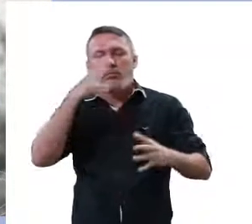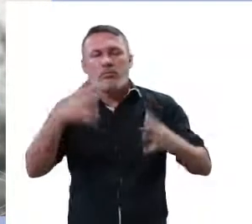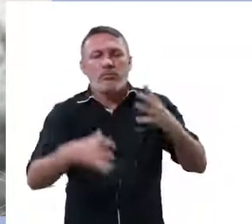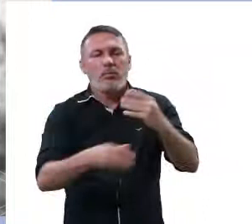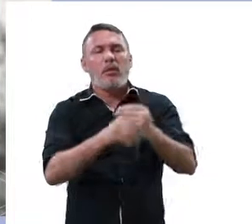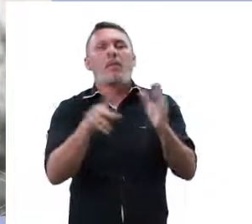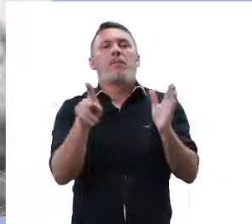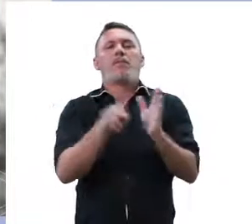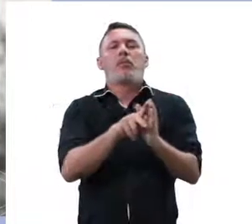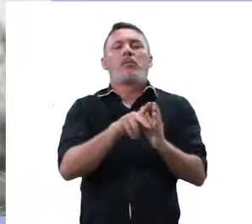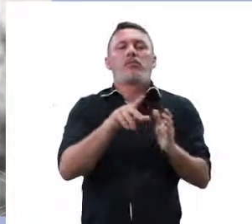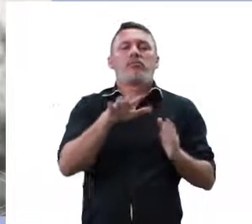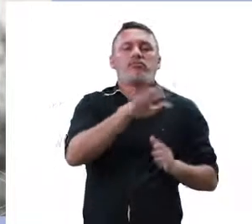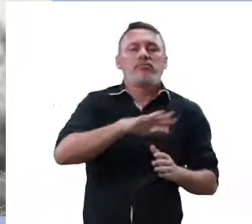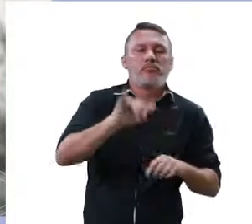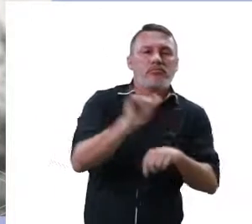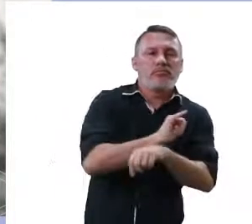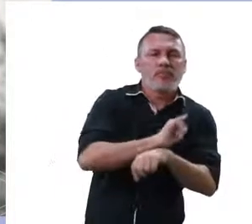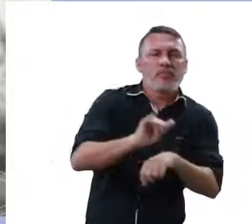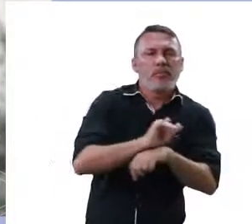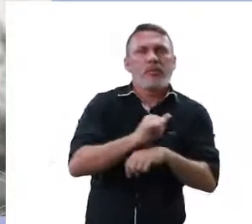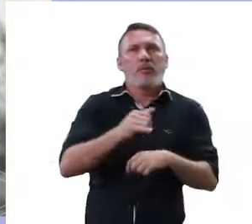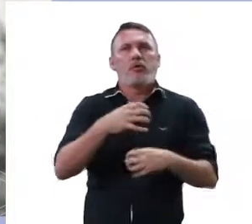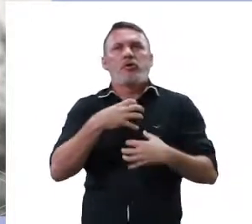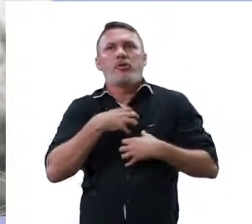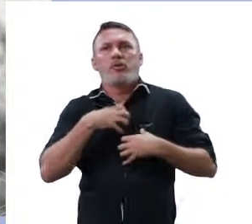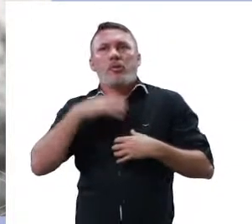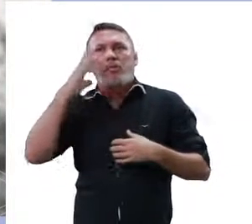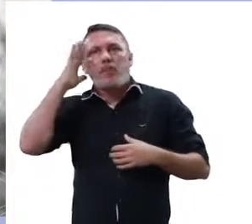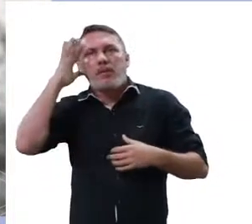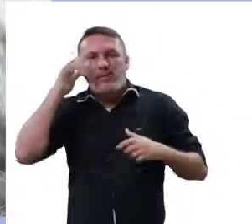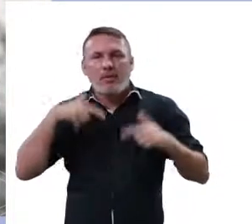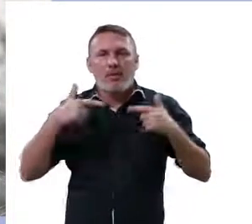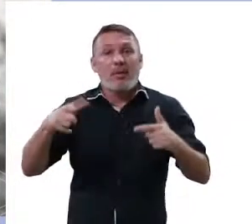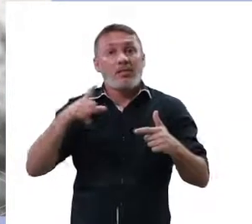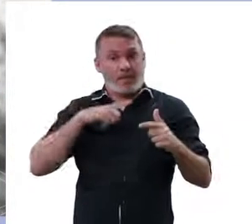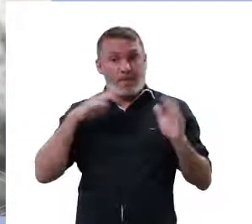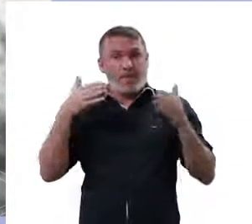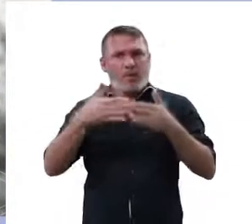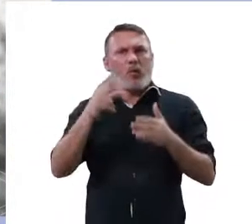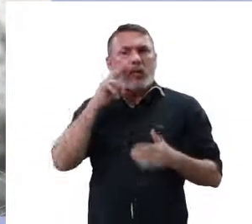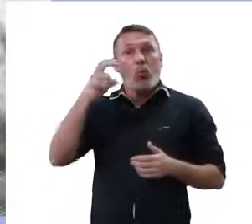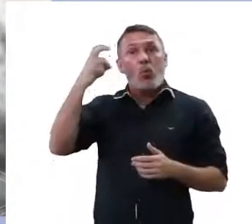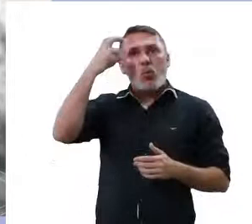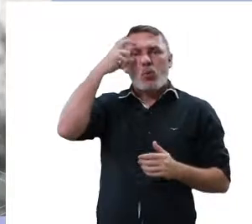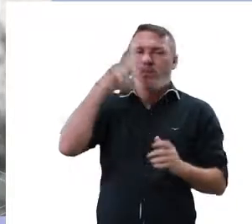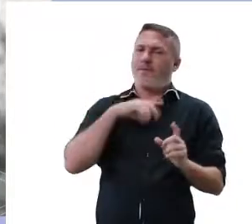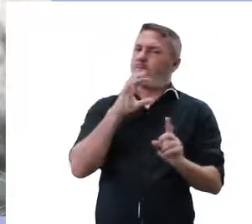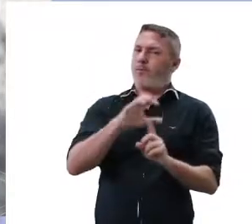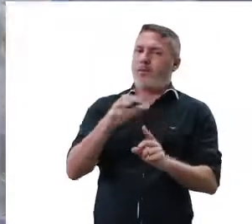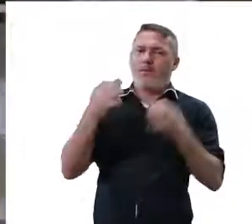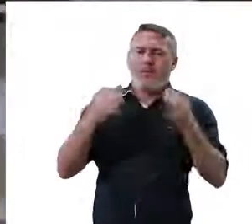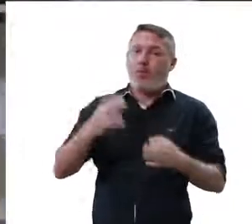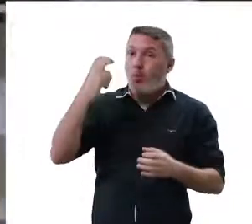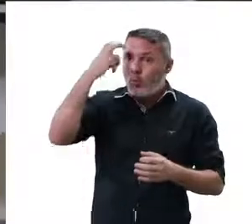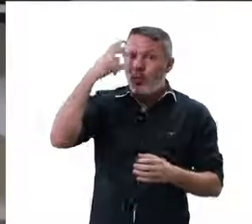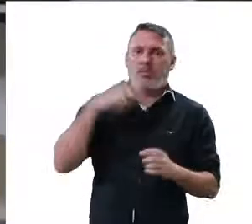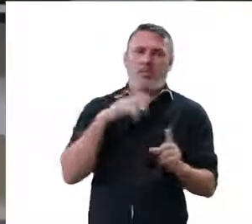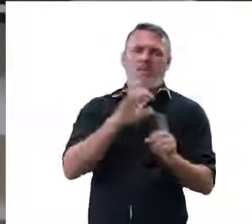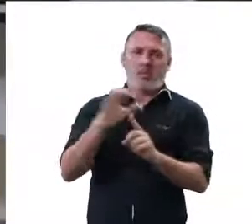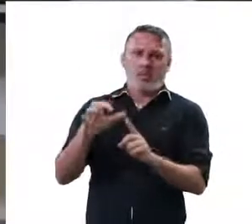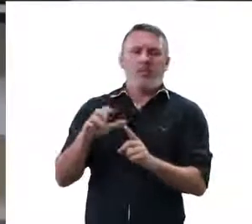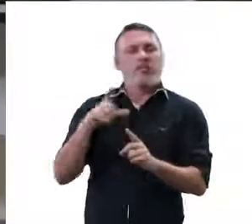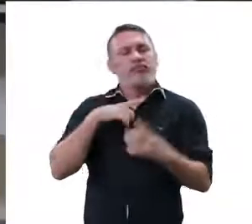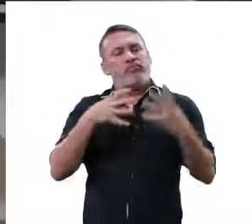de falar e de pensar que lhe são atribuídos. É interessante, observe que a questão da cultura está muito presente aqui, tá? E aí